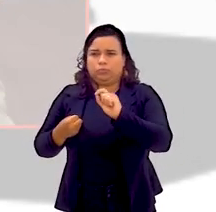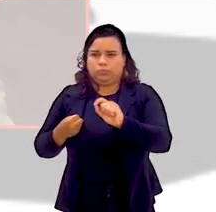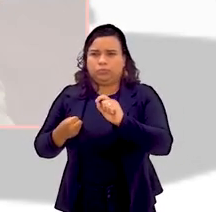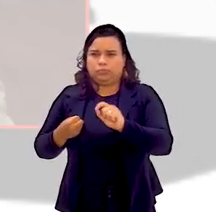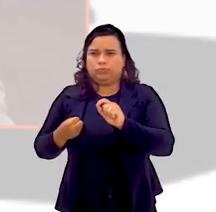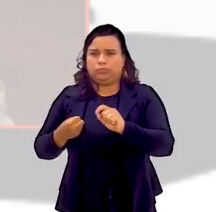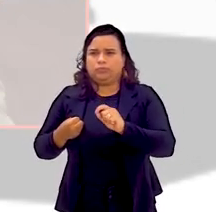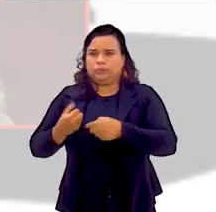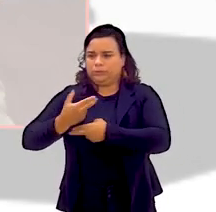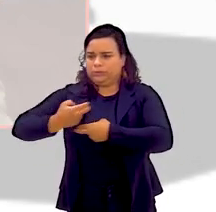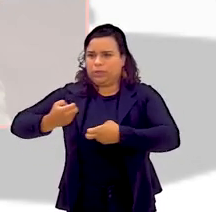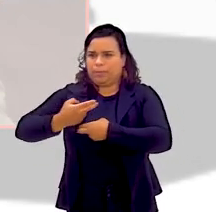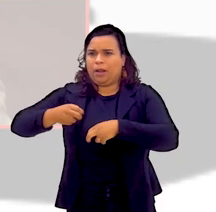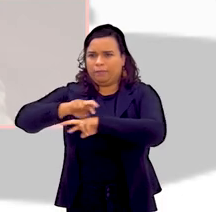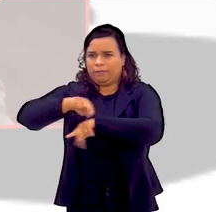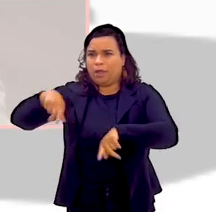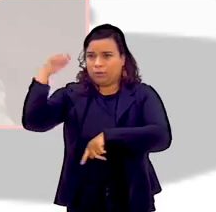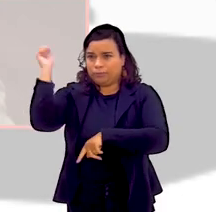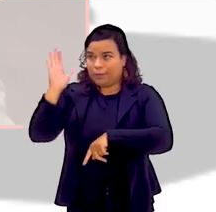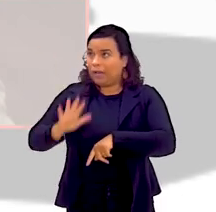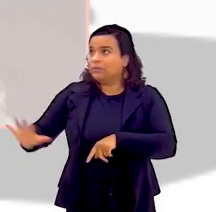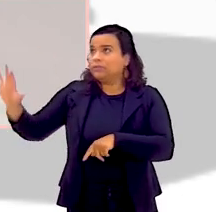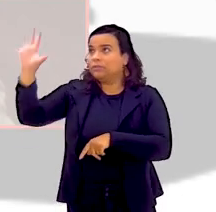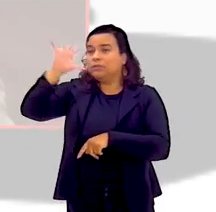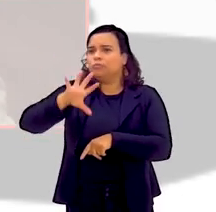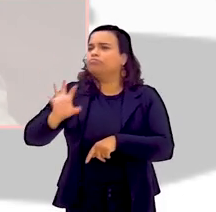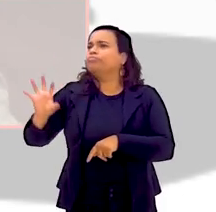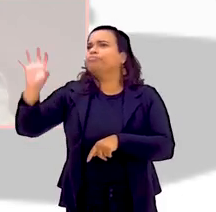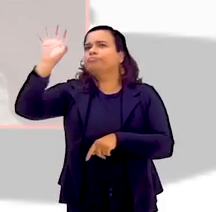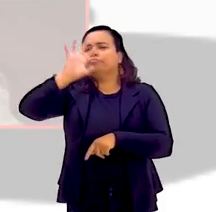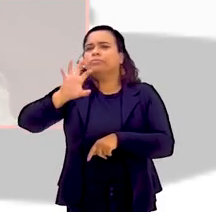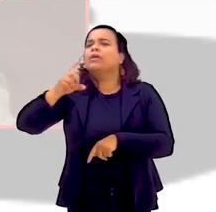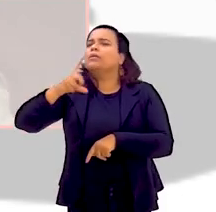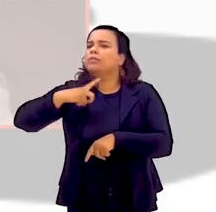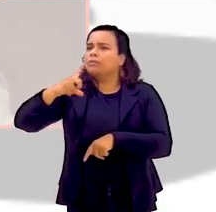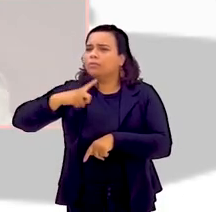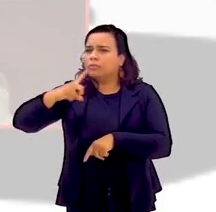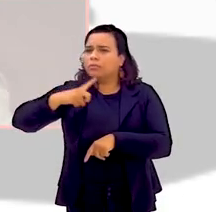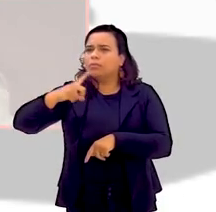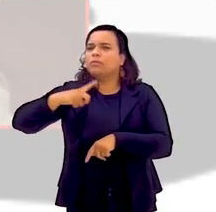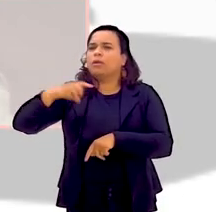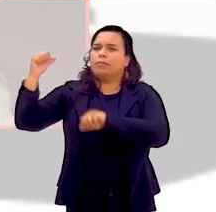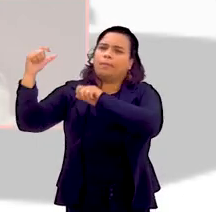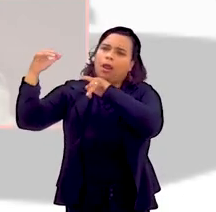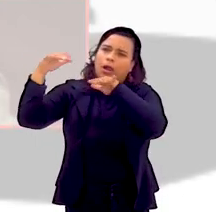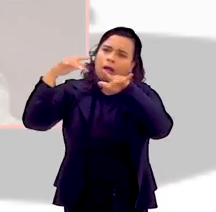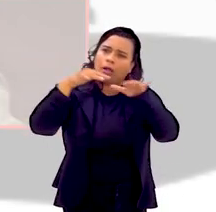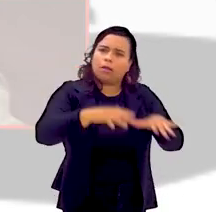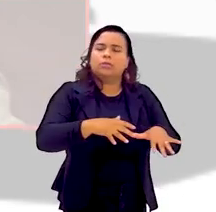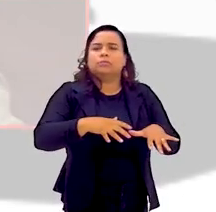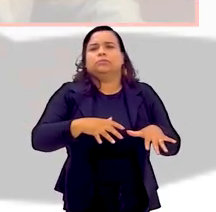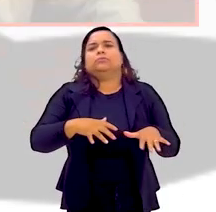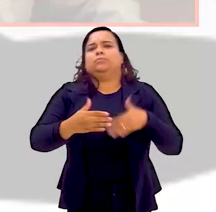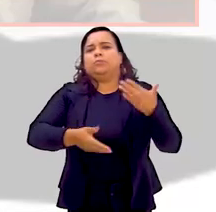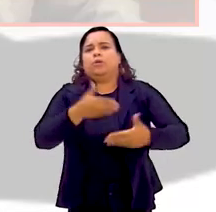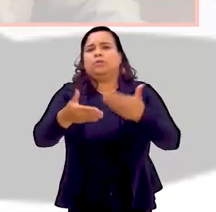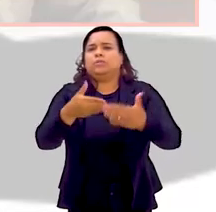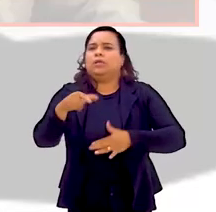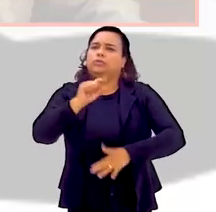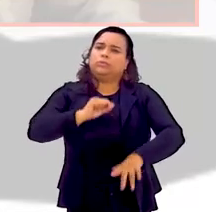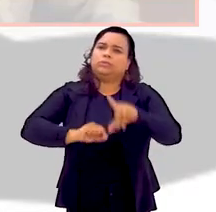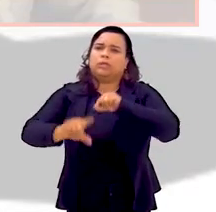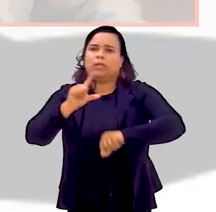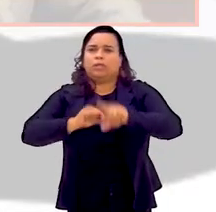inclusive, de outros SEBRAEs Brasil afora, tem uma agenda que é demandada e a curadoria faz um